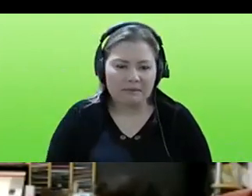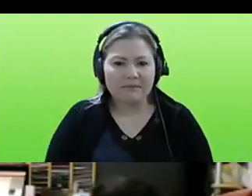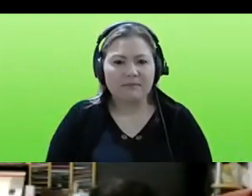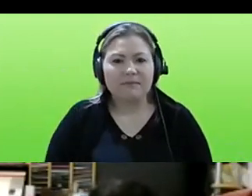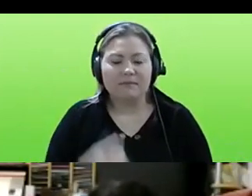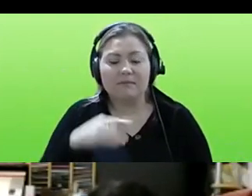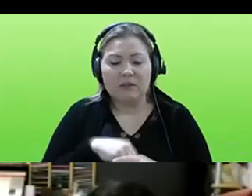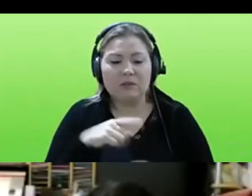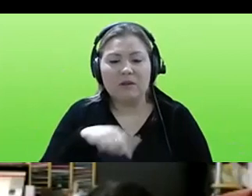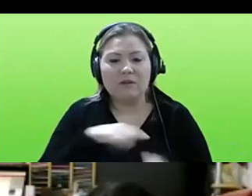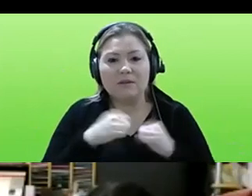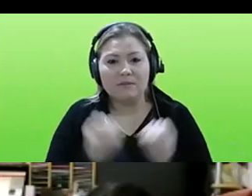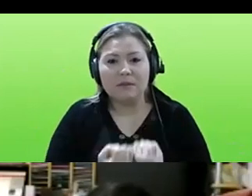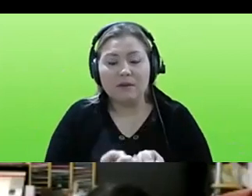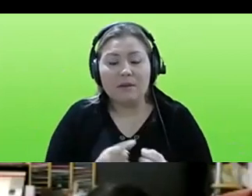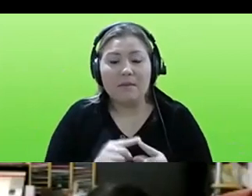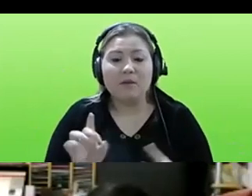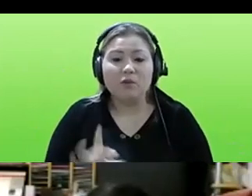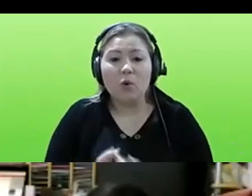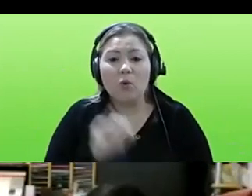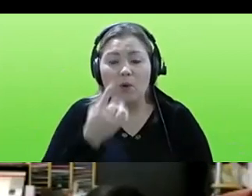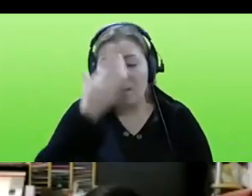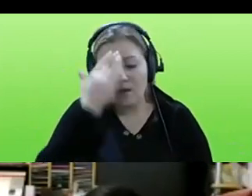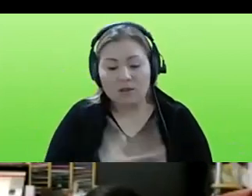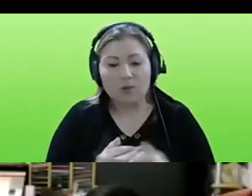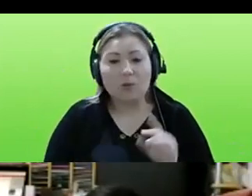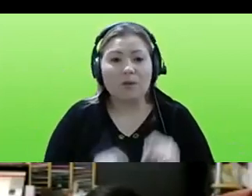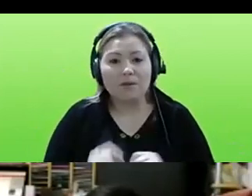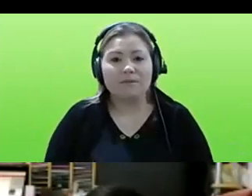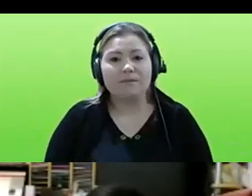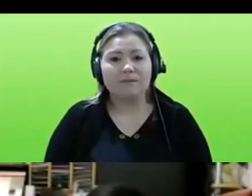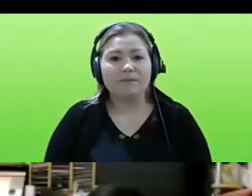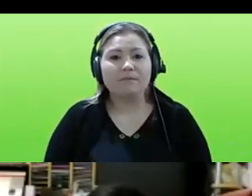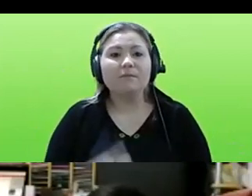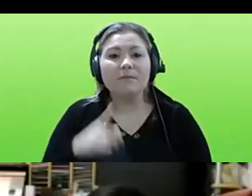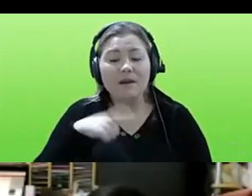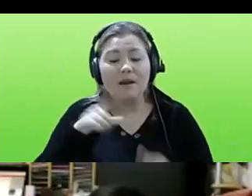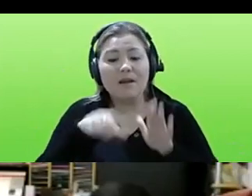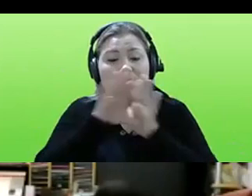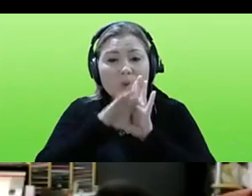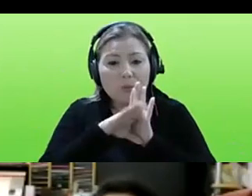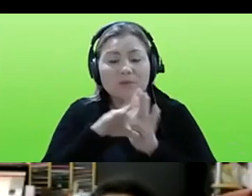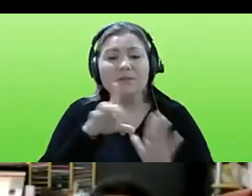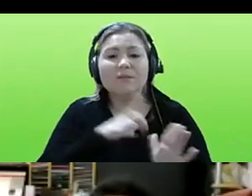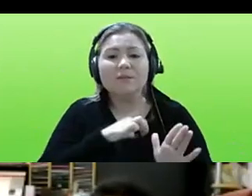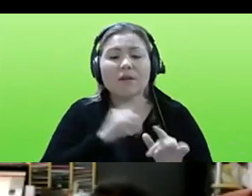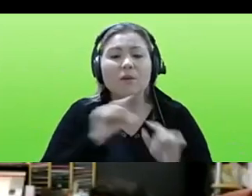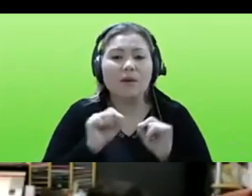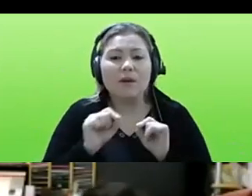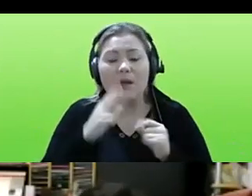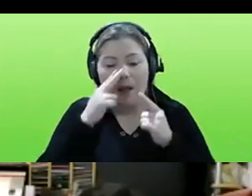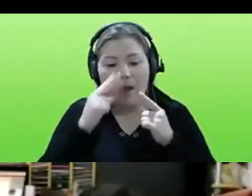seminário. Apenas acreditamos que esses conceitos são submetidos à